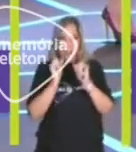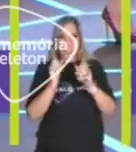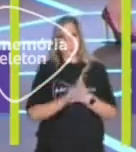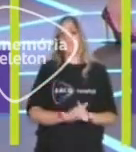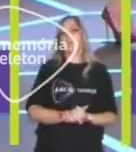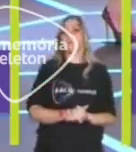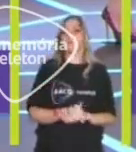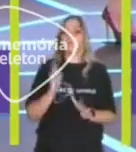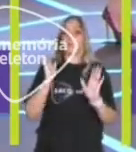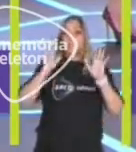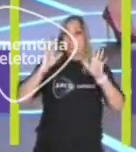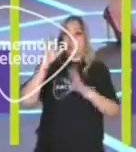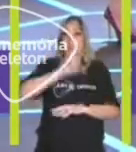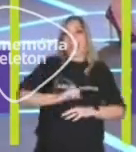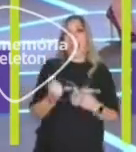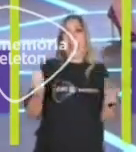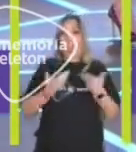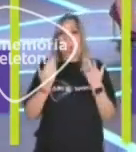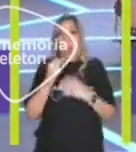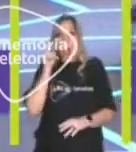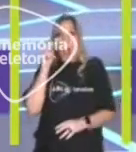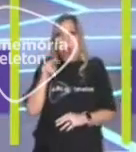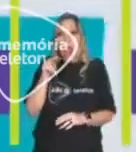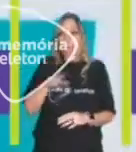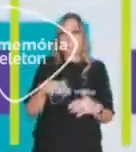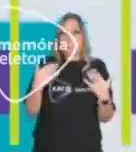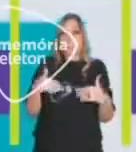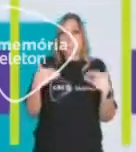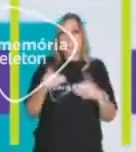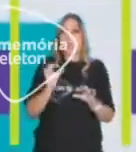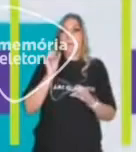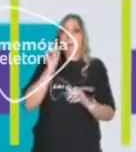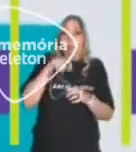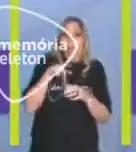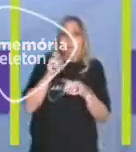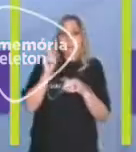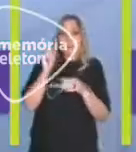eu já pego logo é por nós